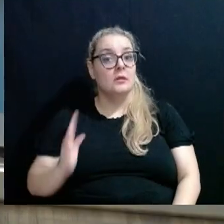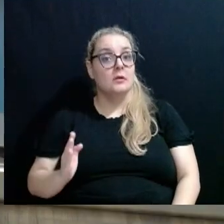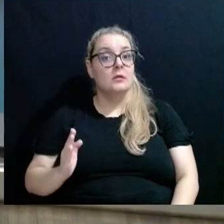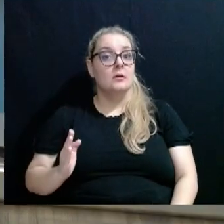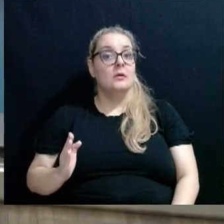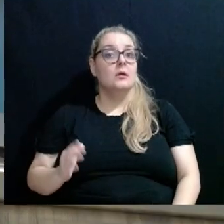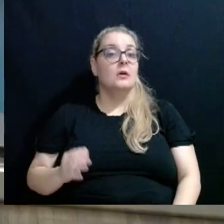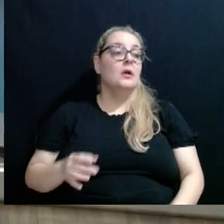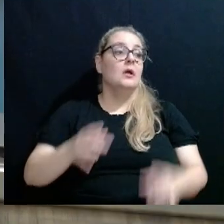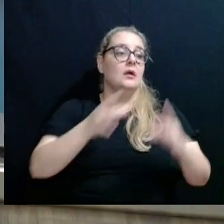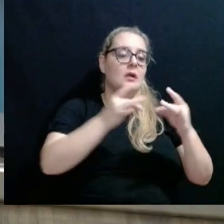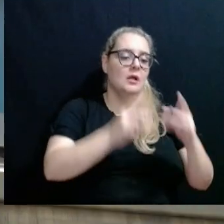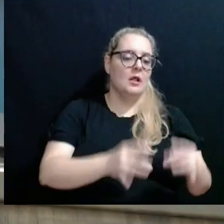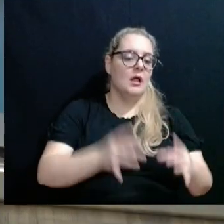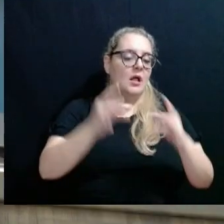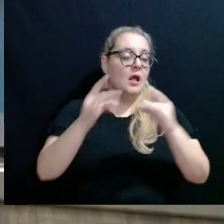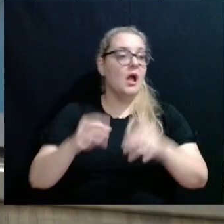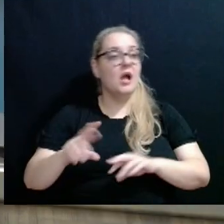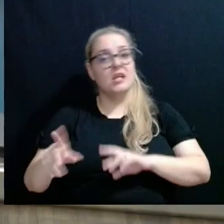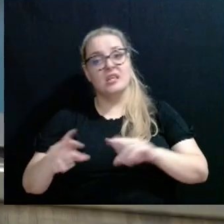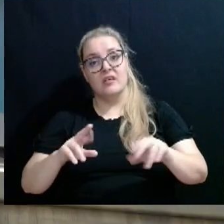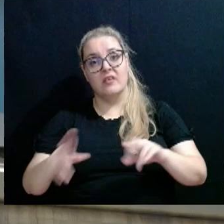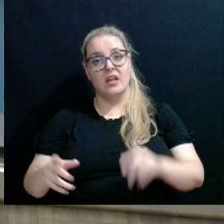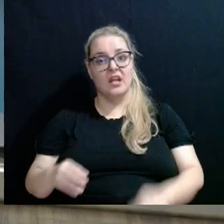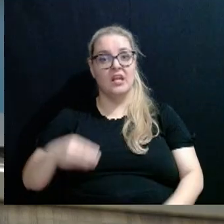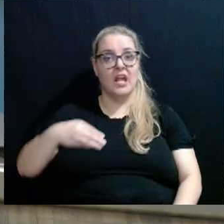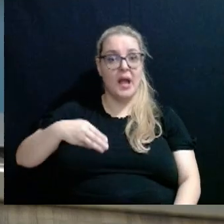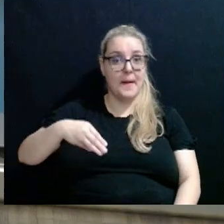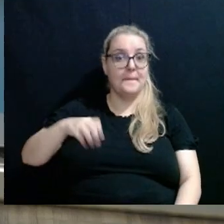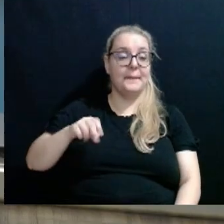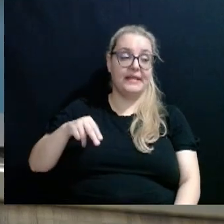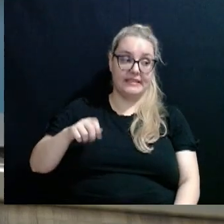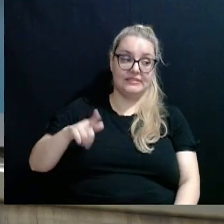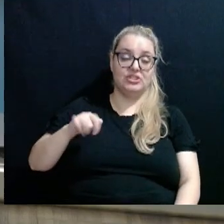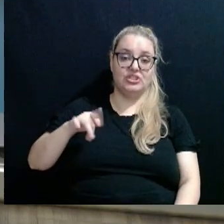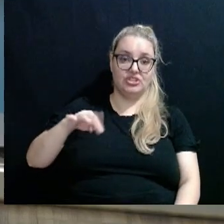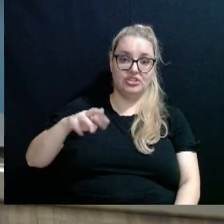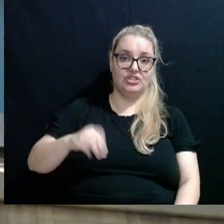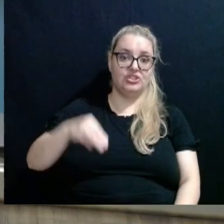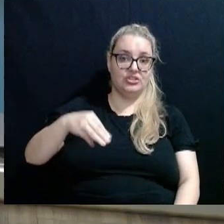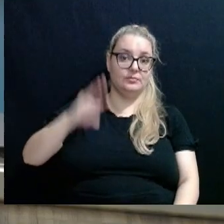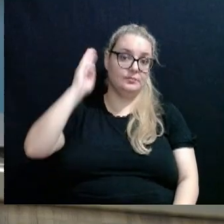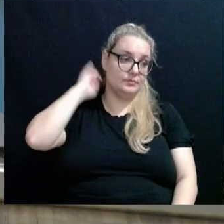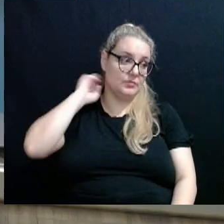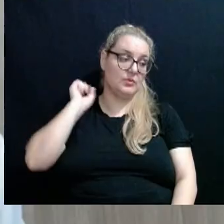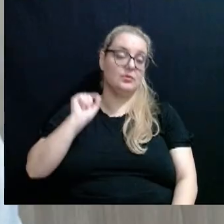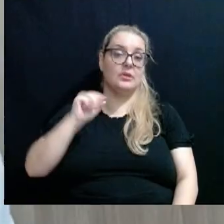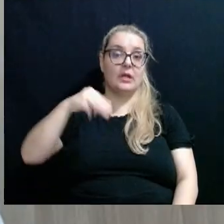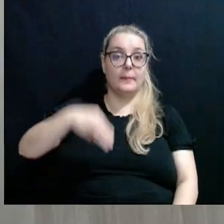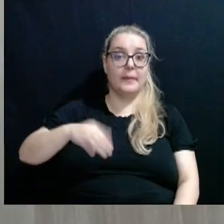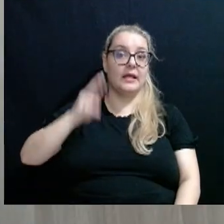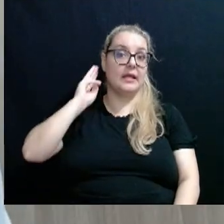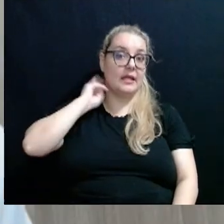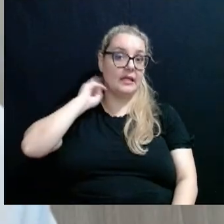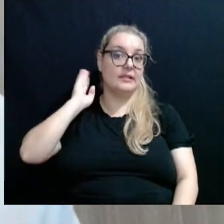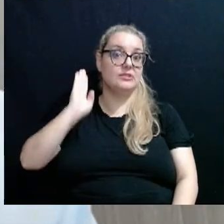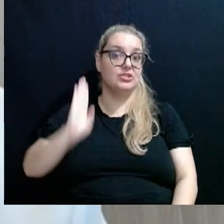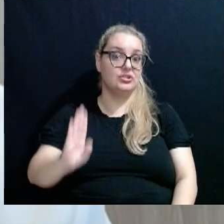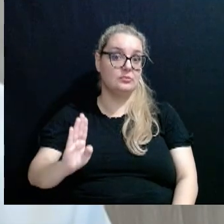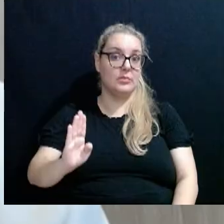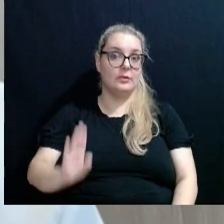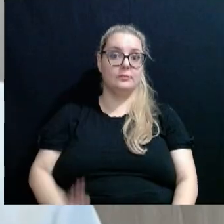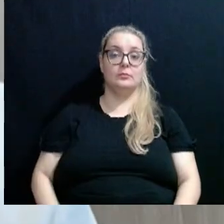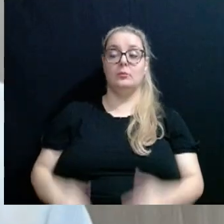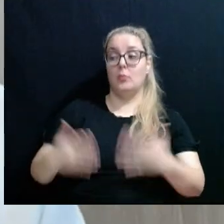o Brasil, que então classificasse, né, as diferenças aí da meningite e o que é meningite B? Tá ótimo.